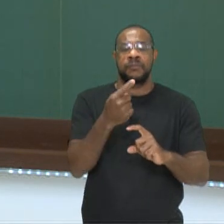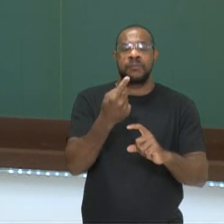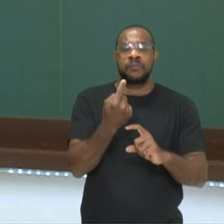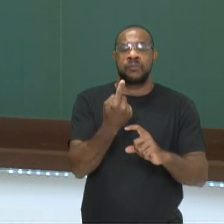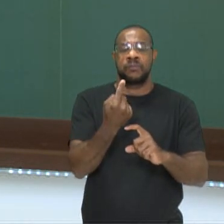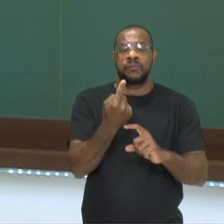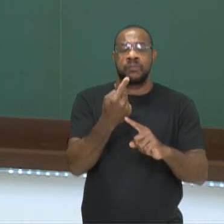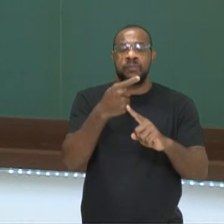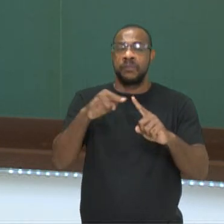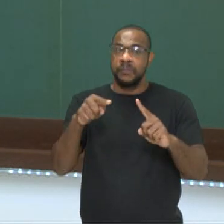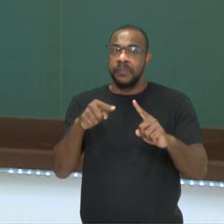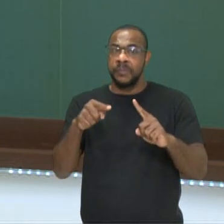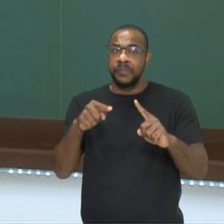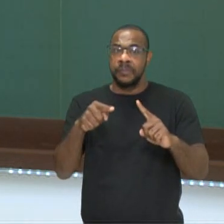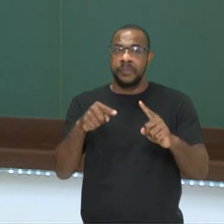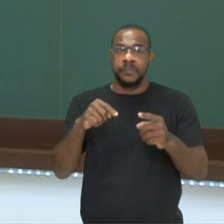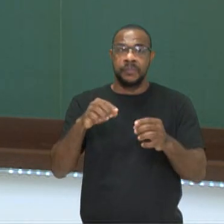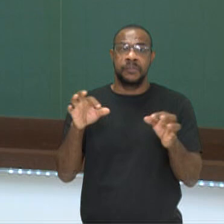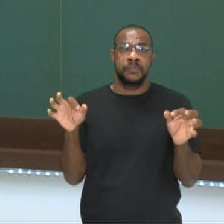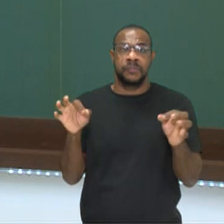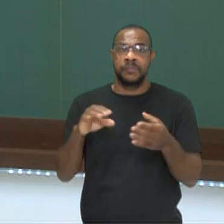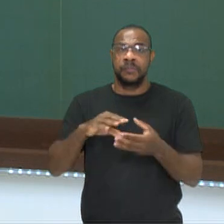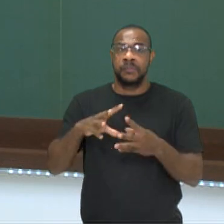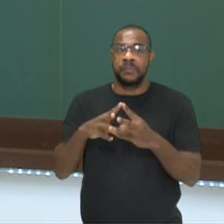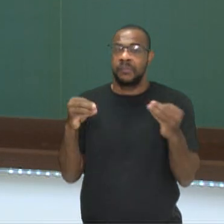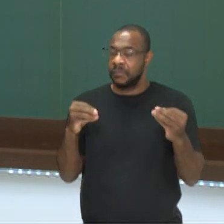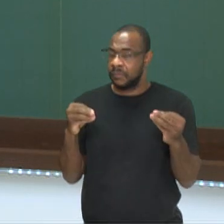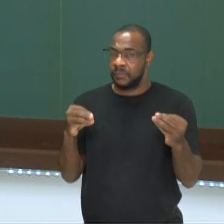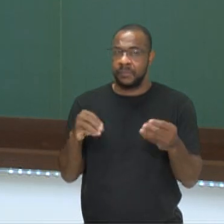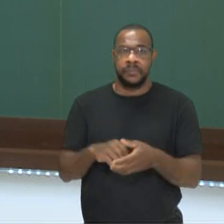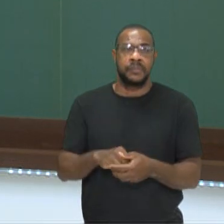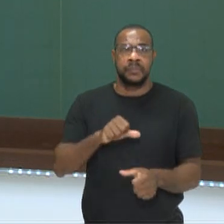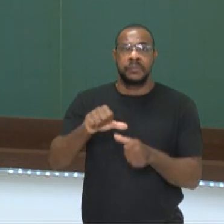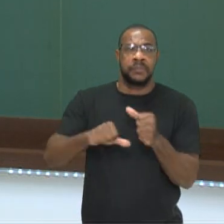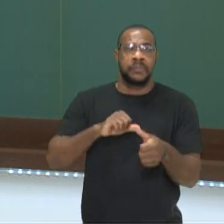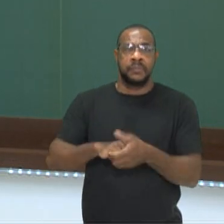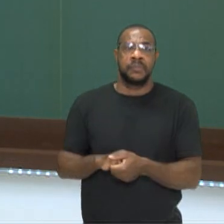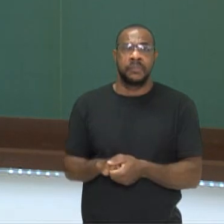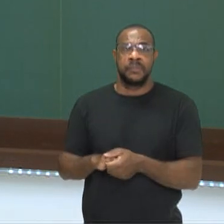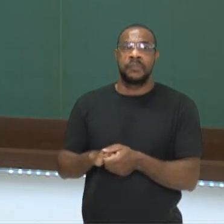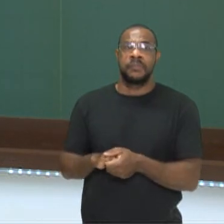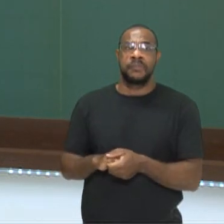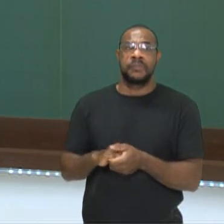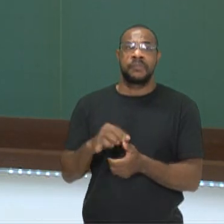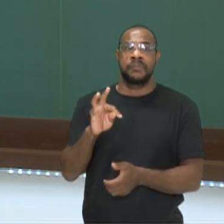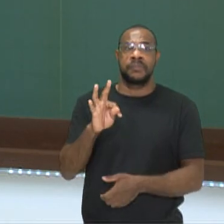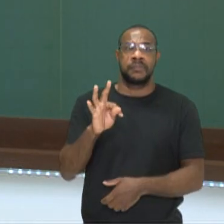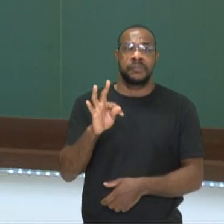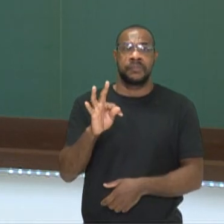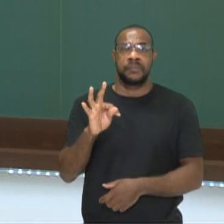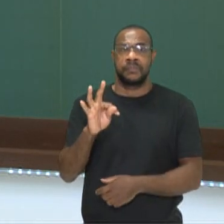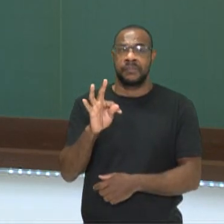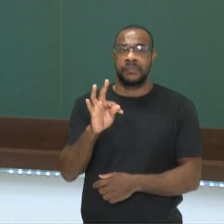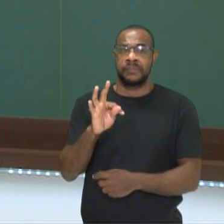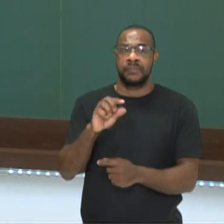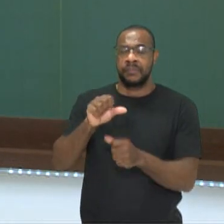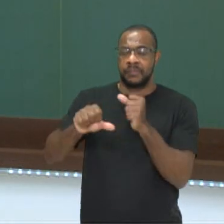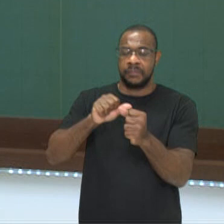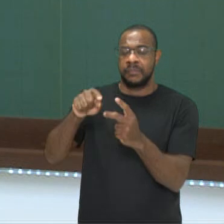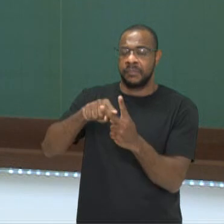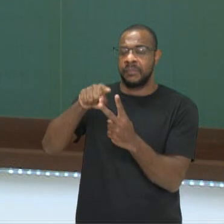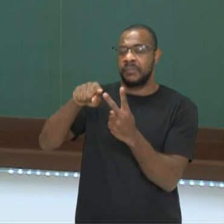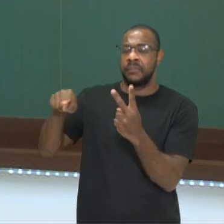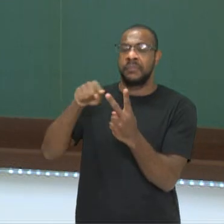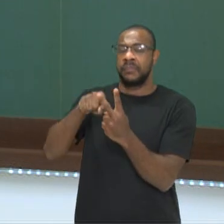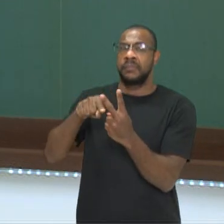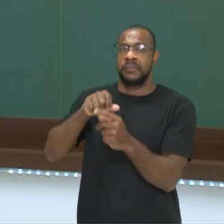número a meio, 1 sobre 2, ele vira fração, ele vira raiz, raiz quadrada. Então, de